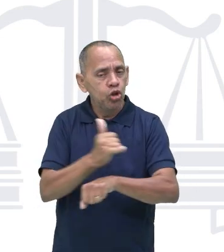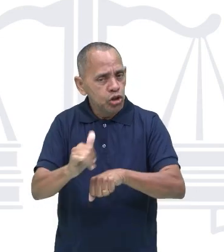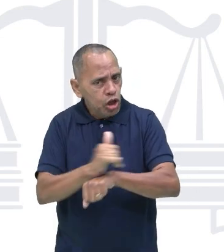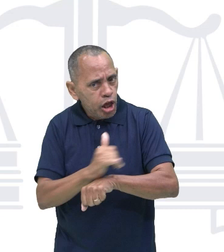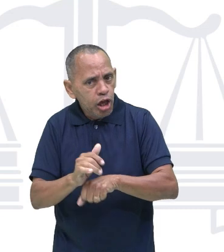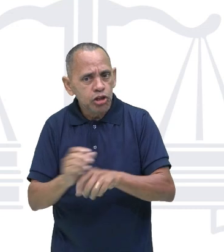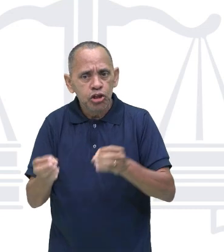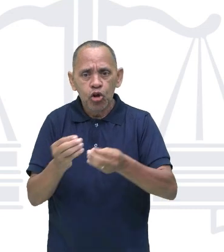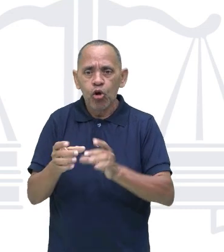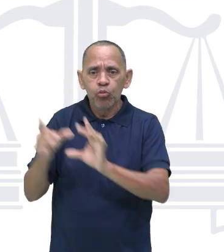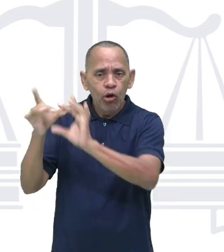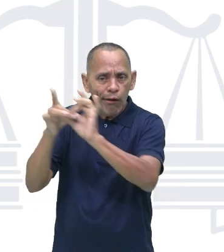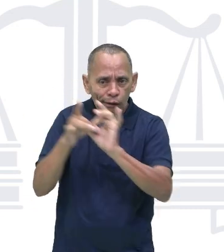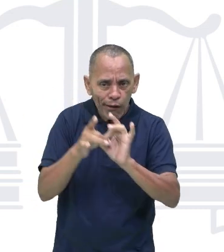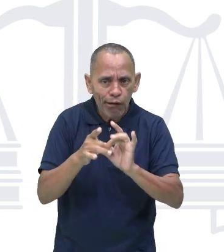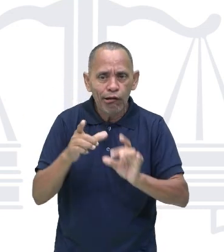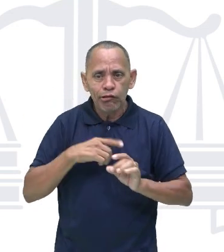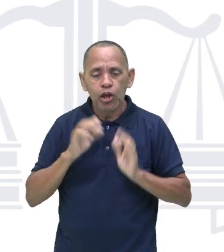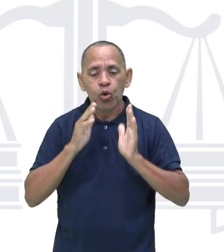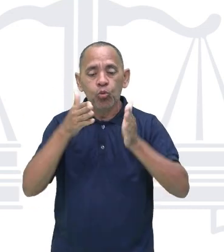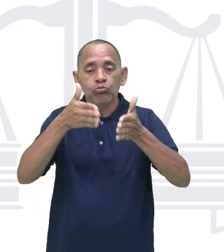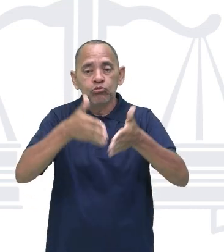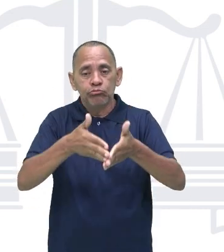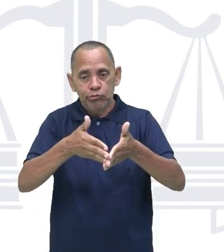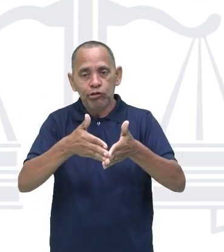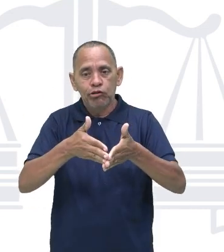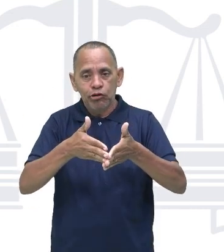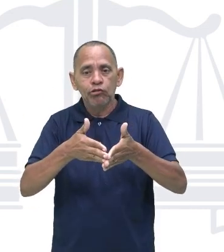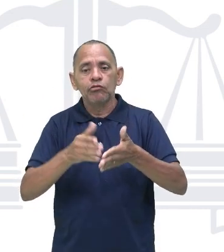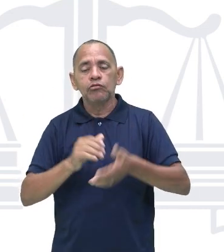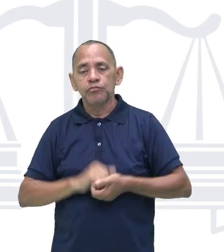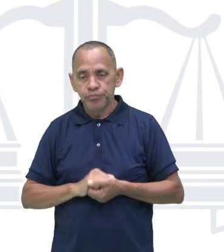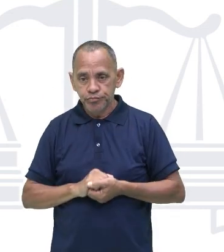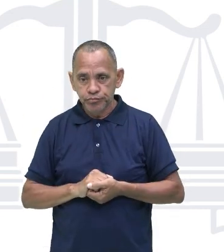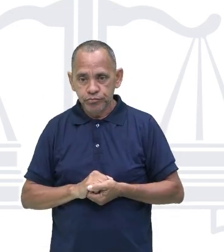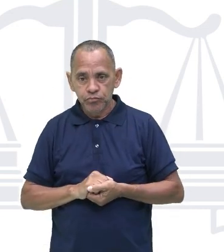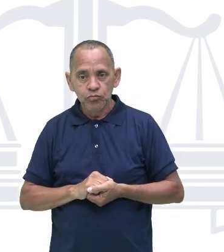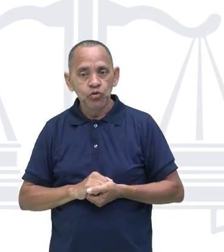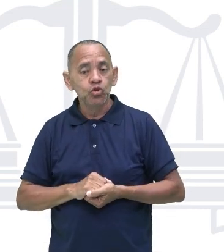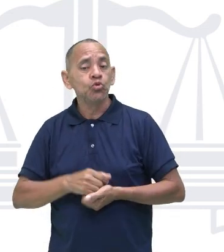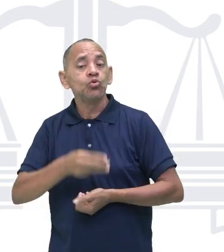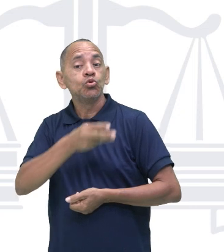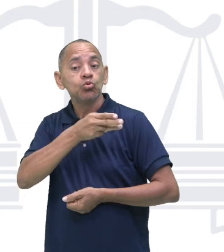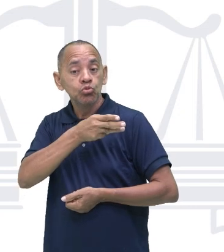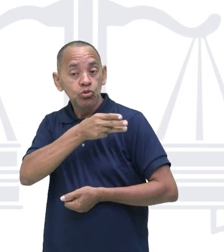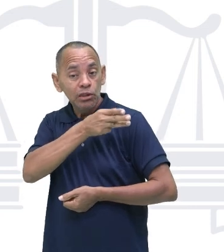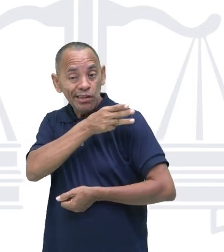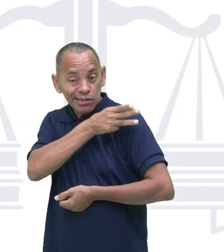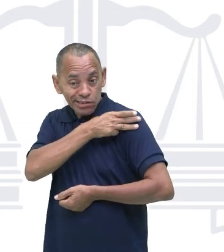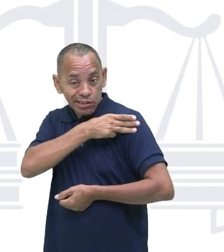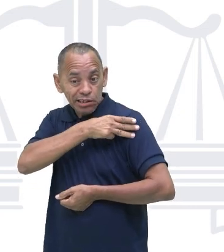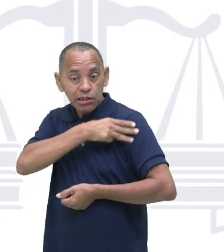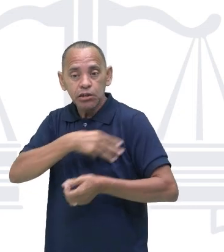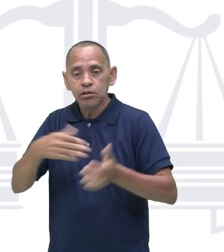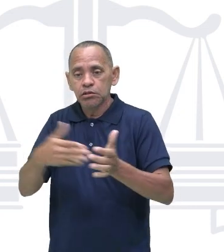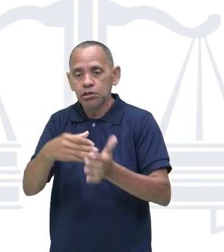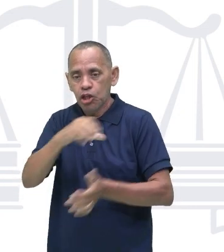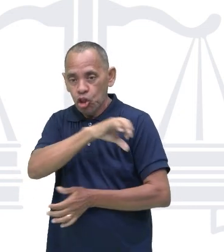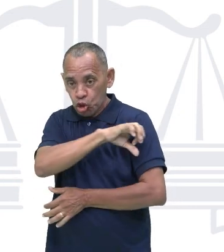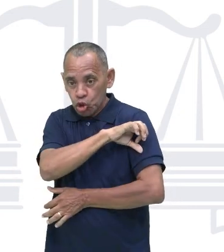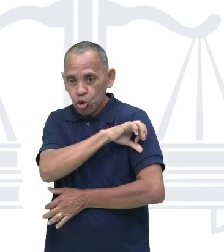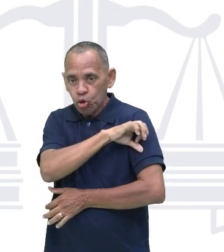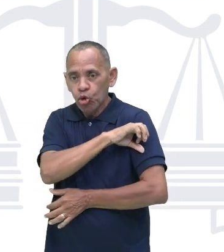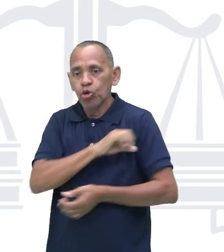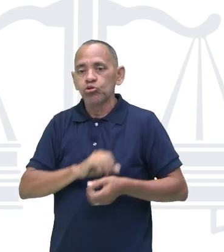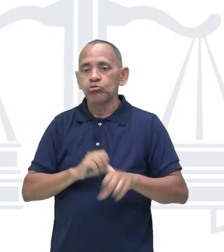um foco do terceiro ao nono ano do ensino fundamental. Esse é o nosso foco da recomposição, considerando